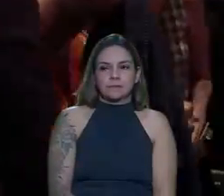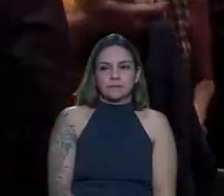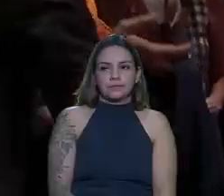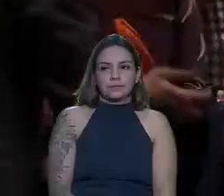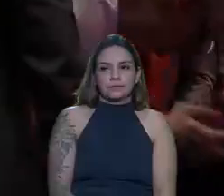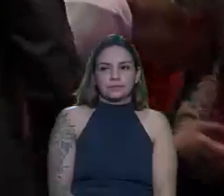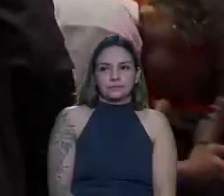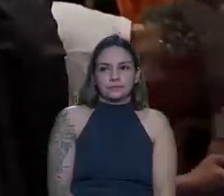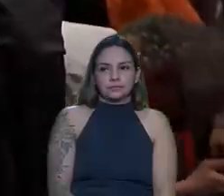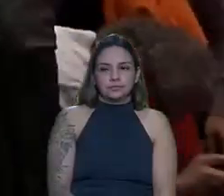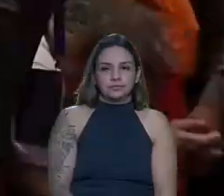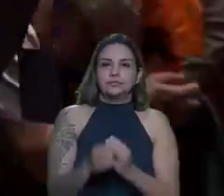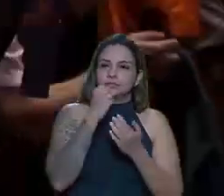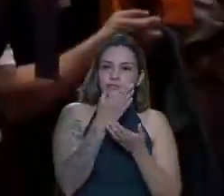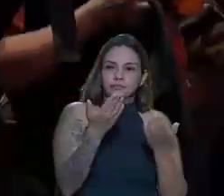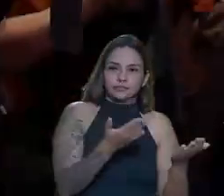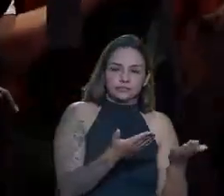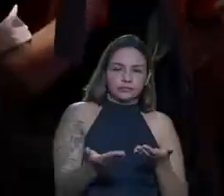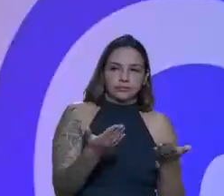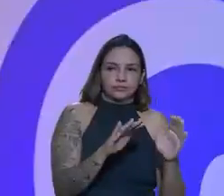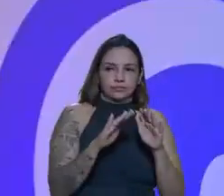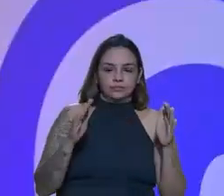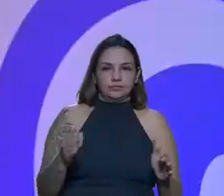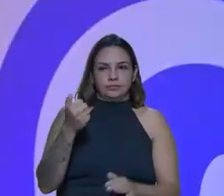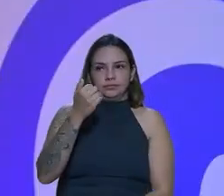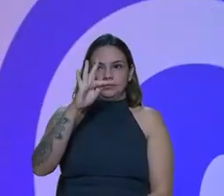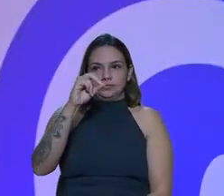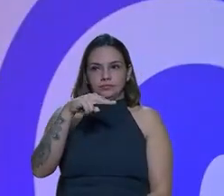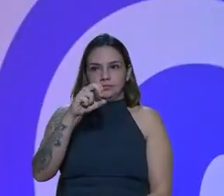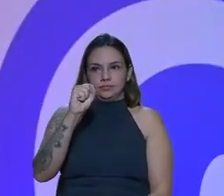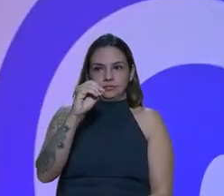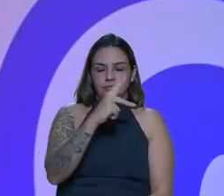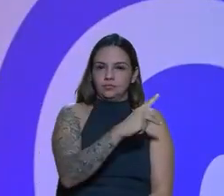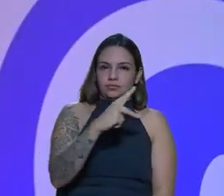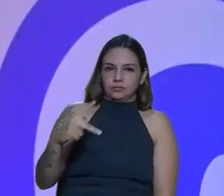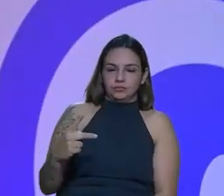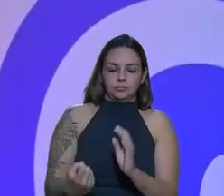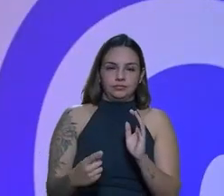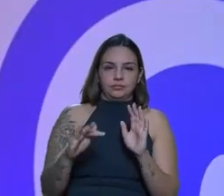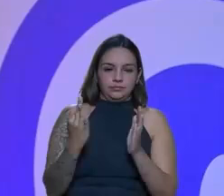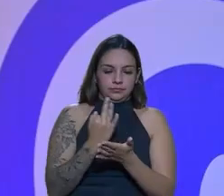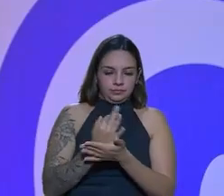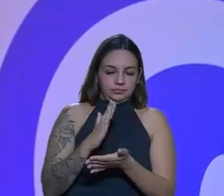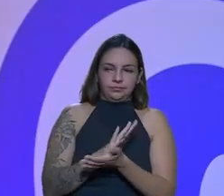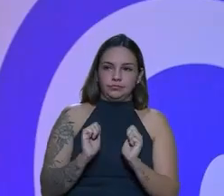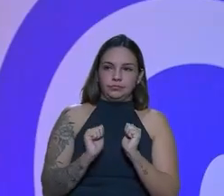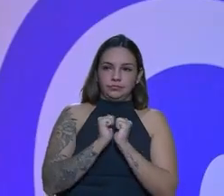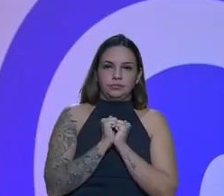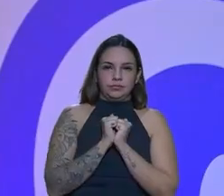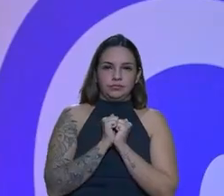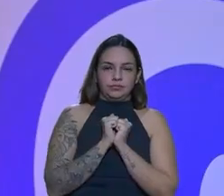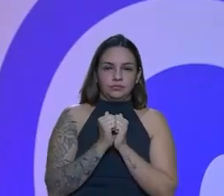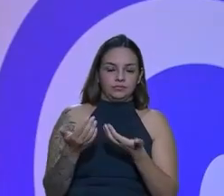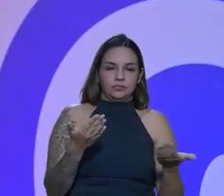Bem-vindos. E para dar as boas-vindas, convido ao palco Afonso Borges, presidente do FLI Araxá, e junto com